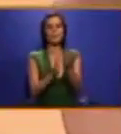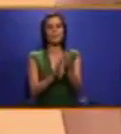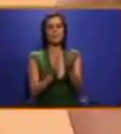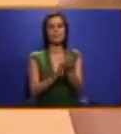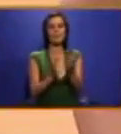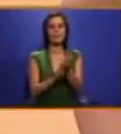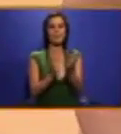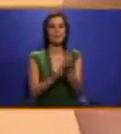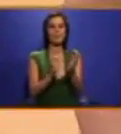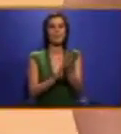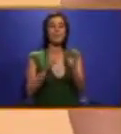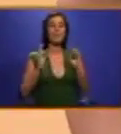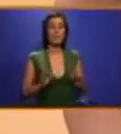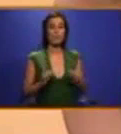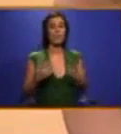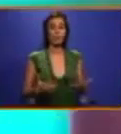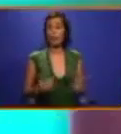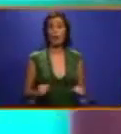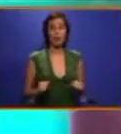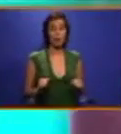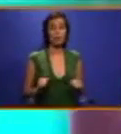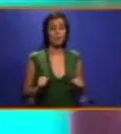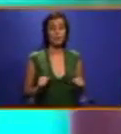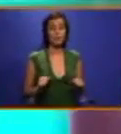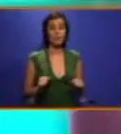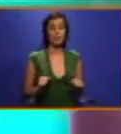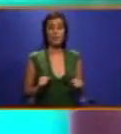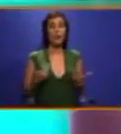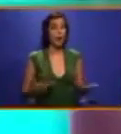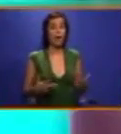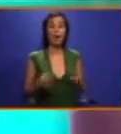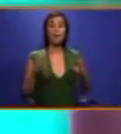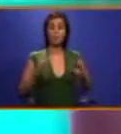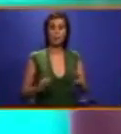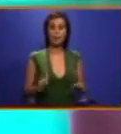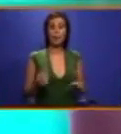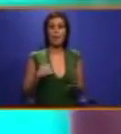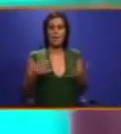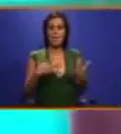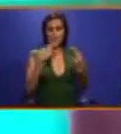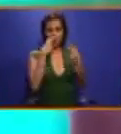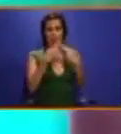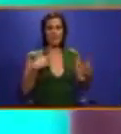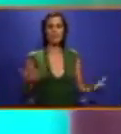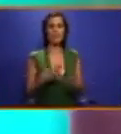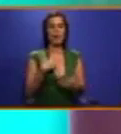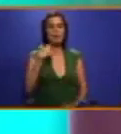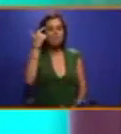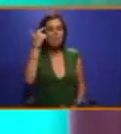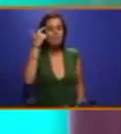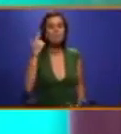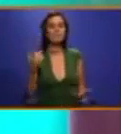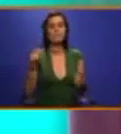alcia chegou o momento chegou o momento eu estou muito curiosa e penso que